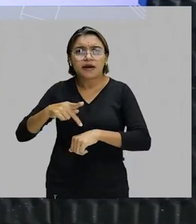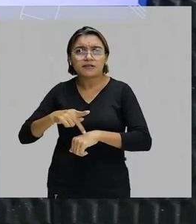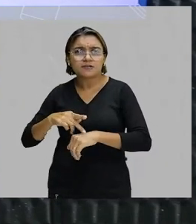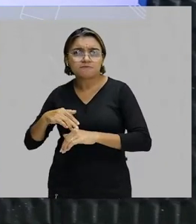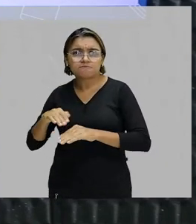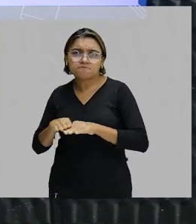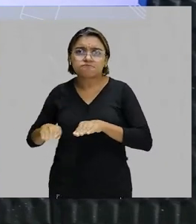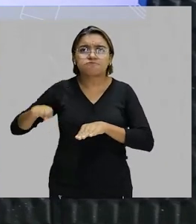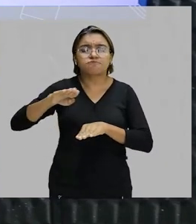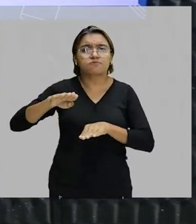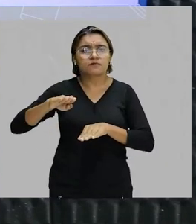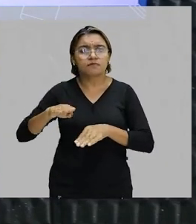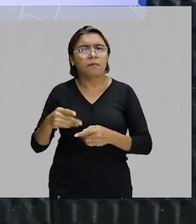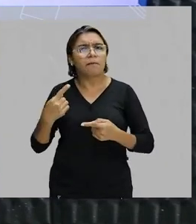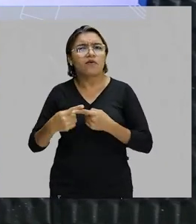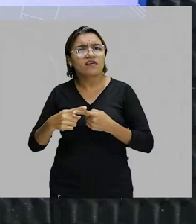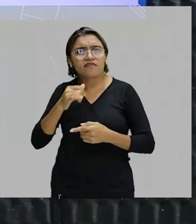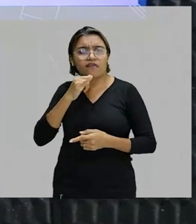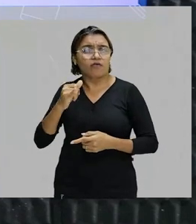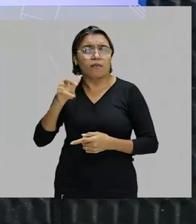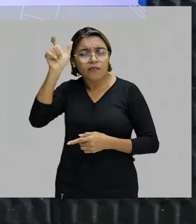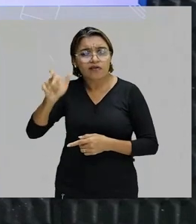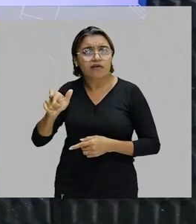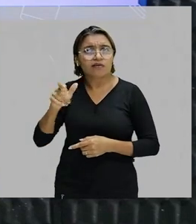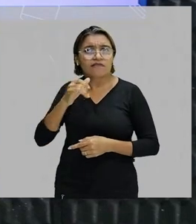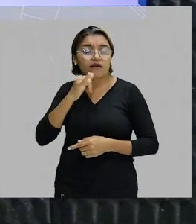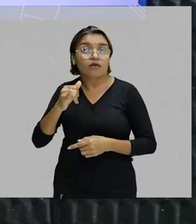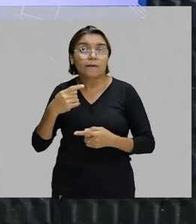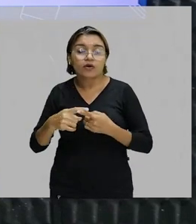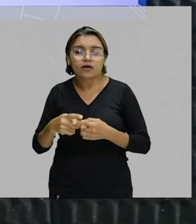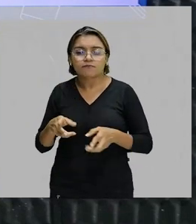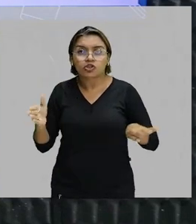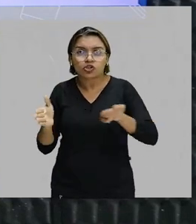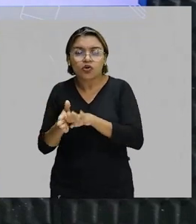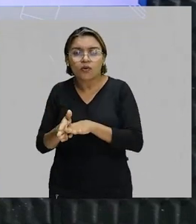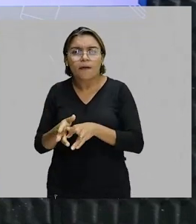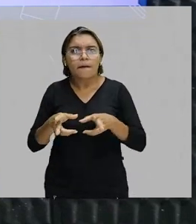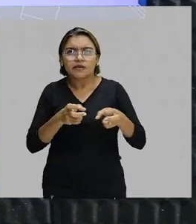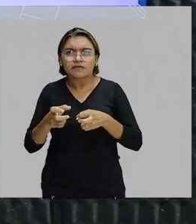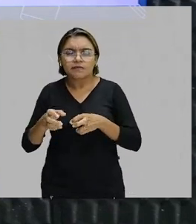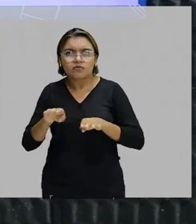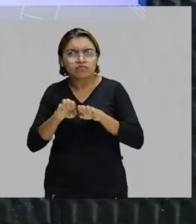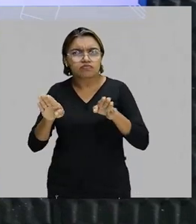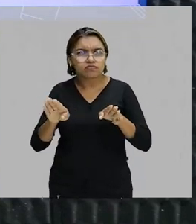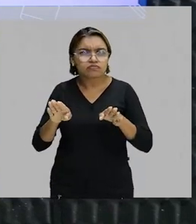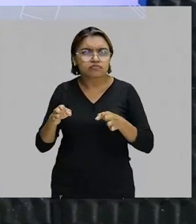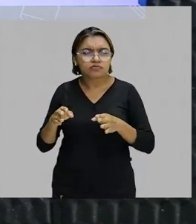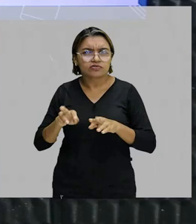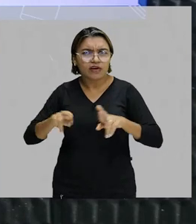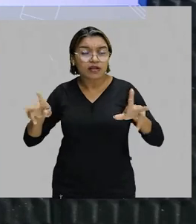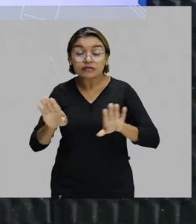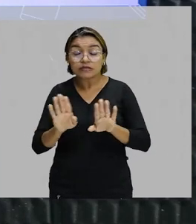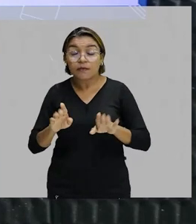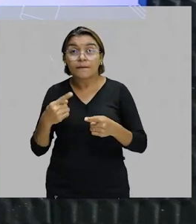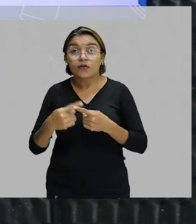desenvolvido Mas por que que ele falou isso porque ele chegou aqui e percebeu a desigualdade não porque ele percebeu ali